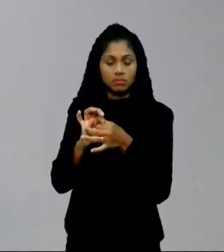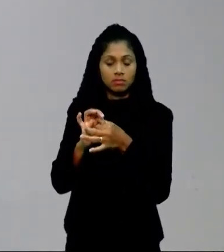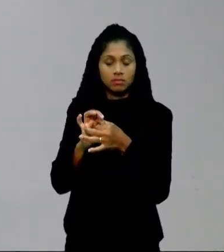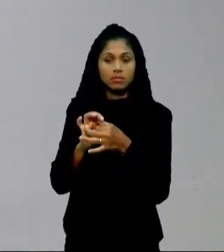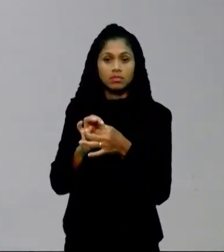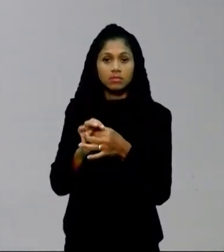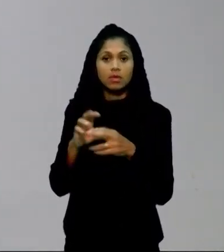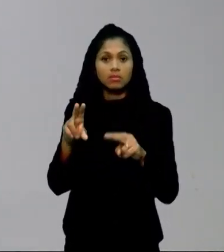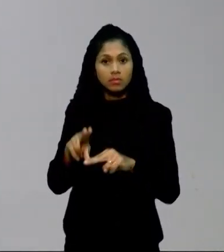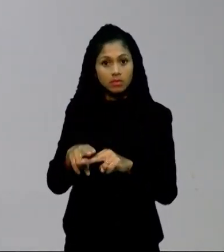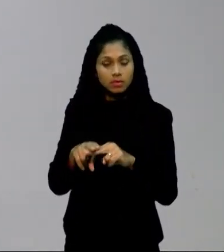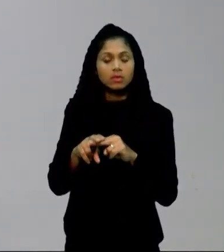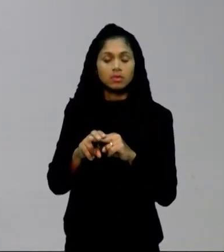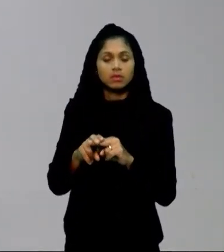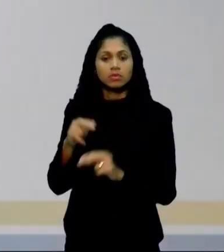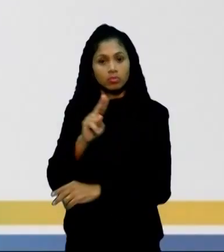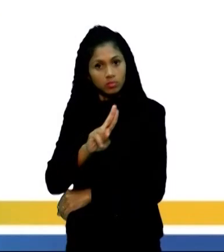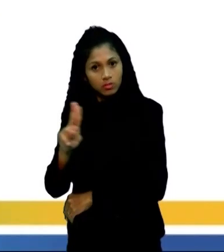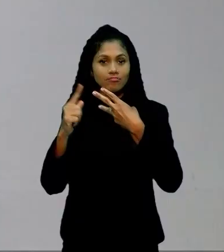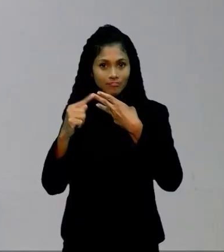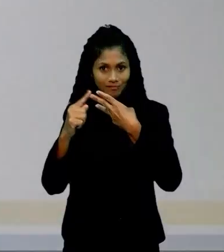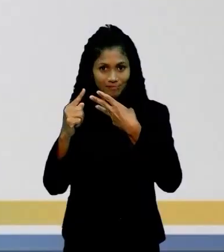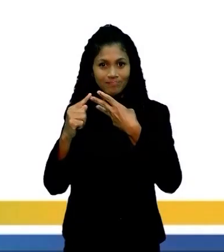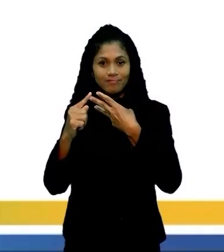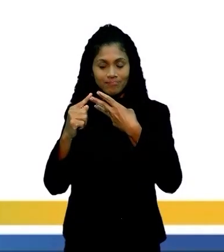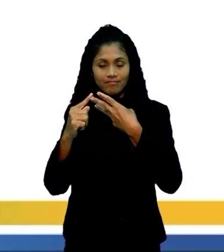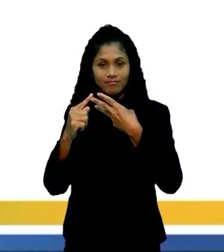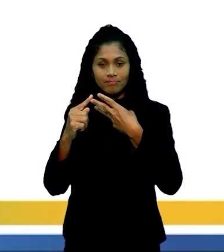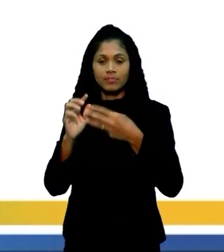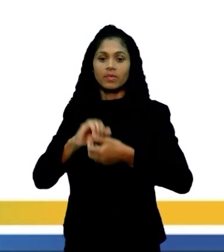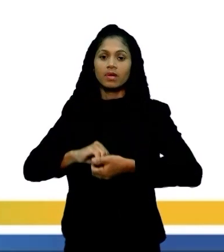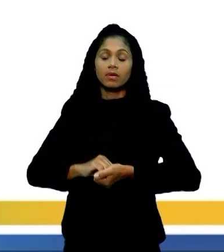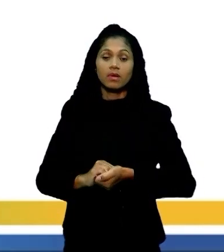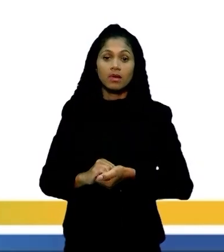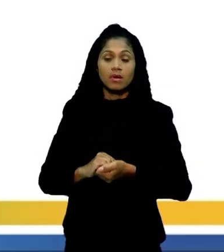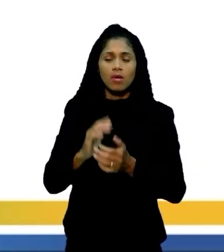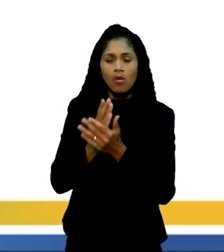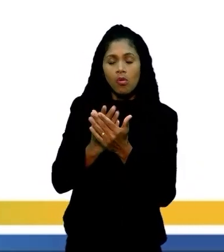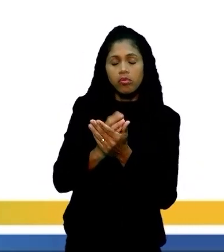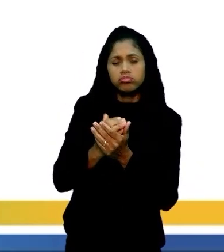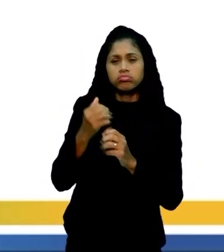chamado de tríade, certo? Alguns anos depois,